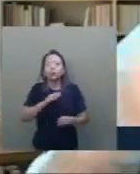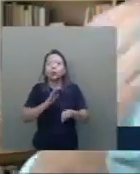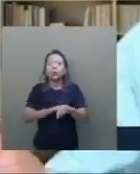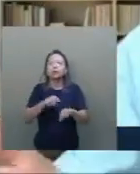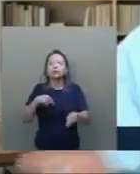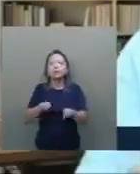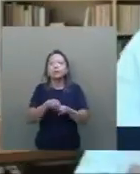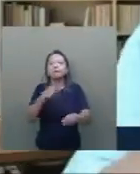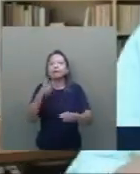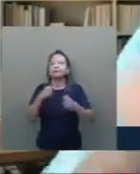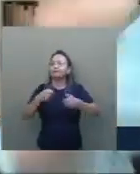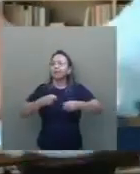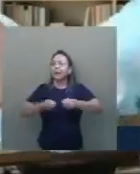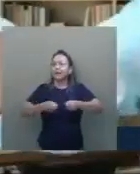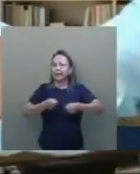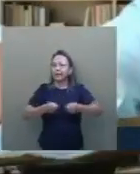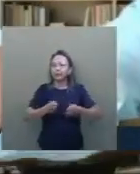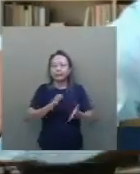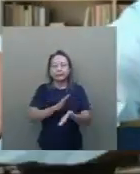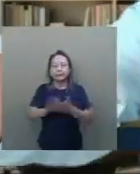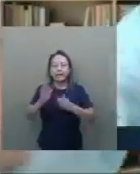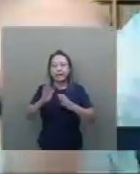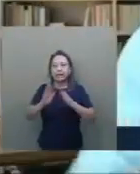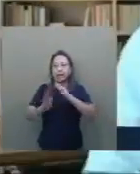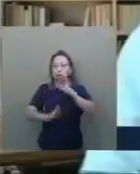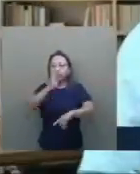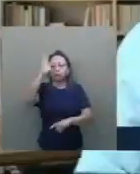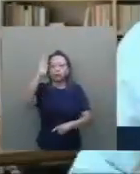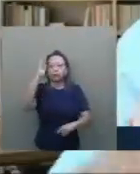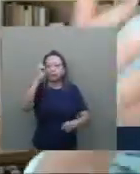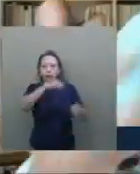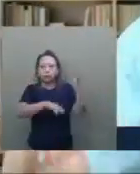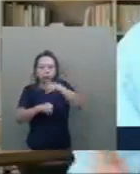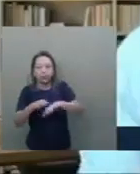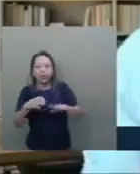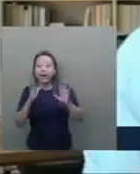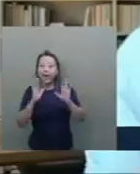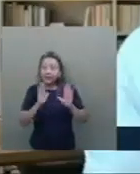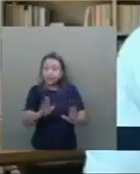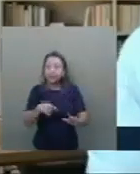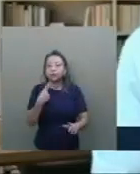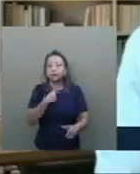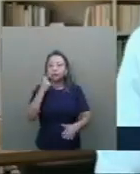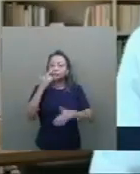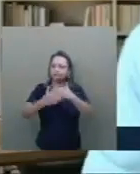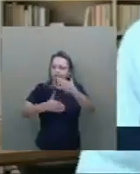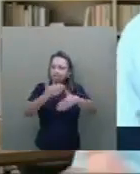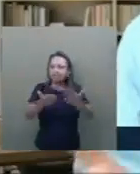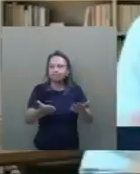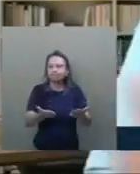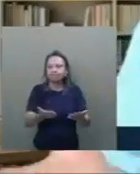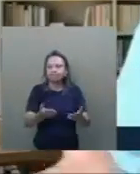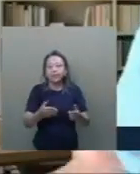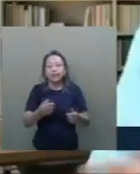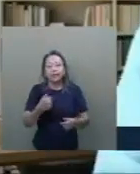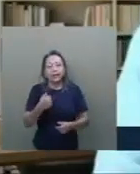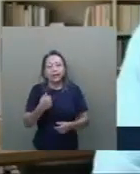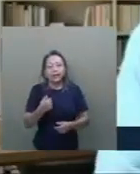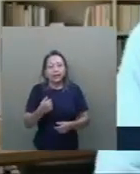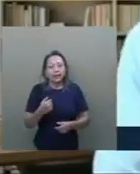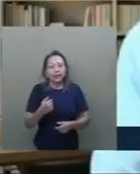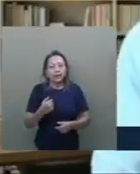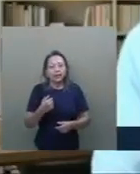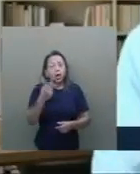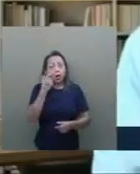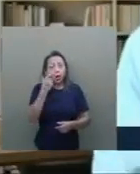forma equilibrada, que não ultrapassa o limite. É assim que nós vamos avançar. Eu queria aqui, olha,